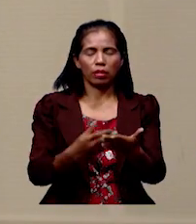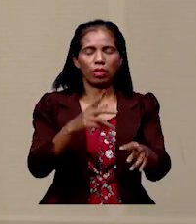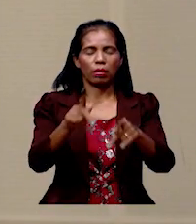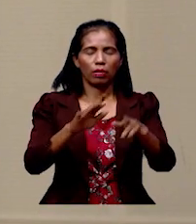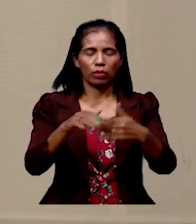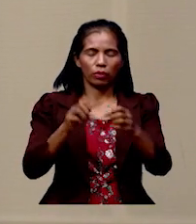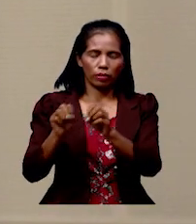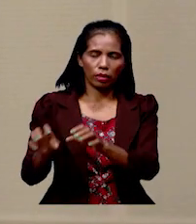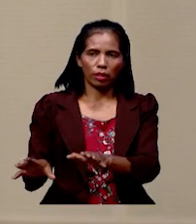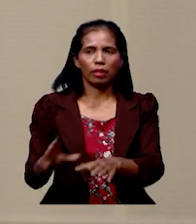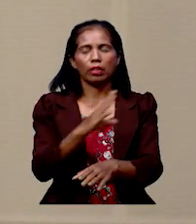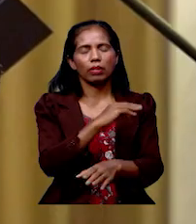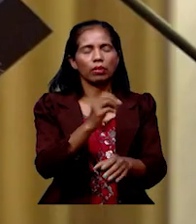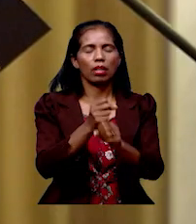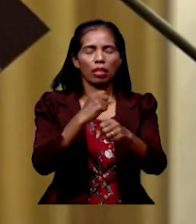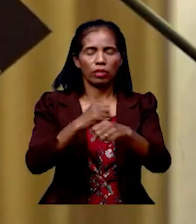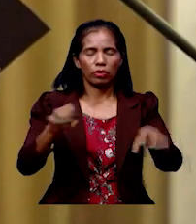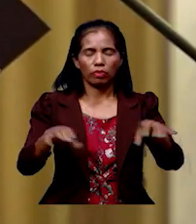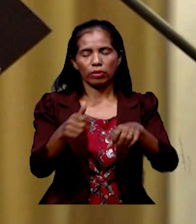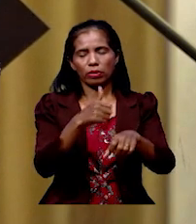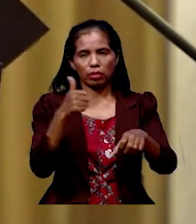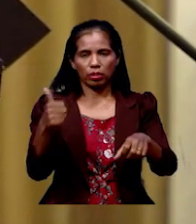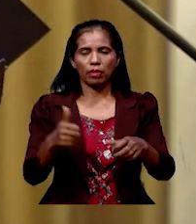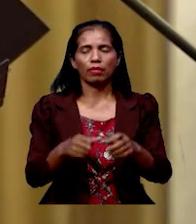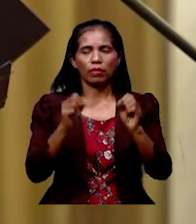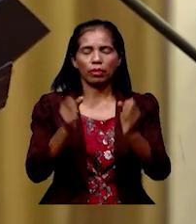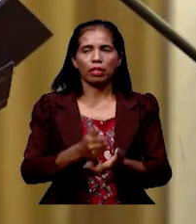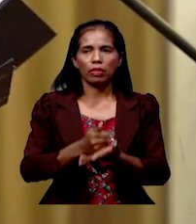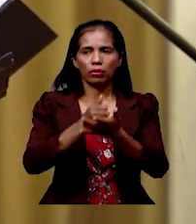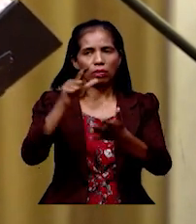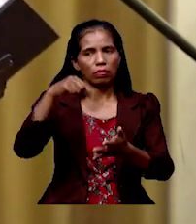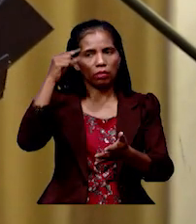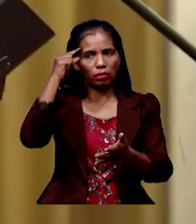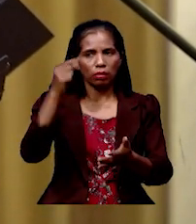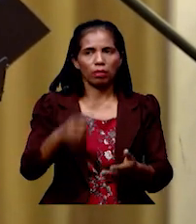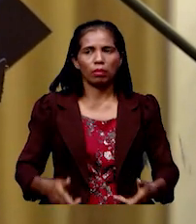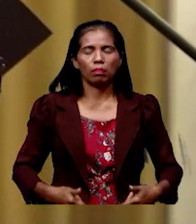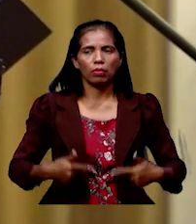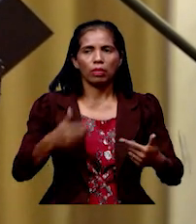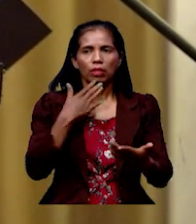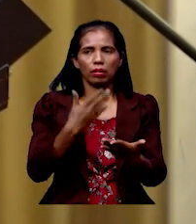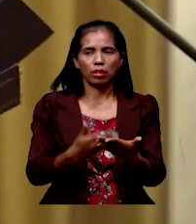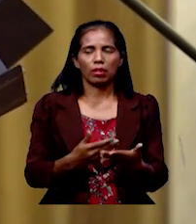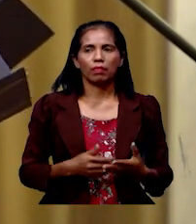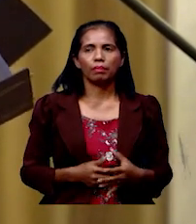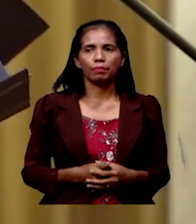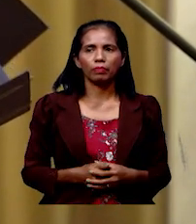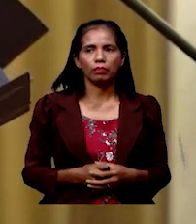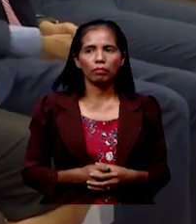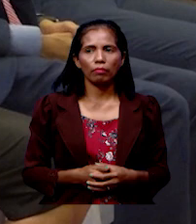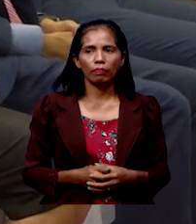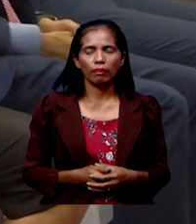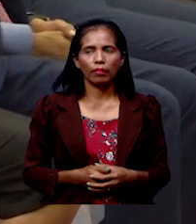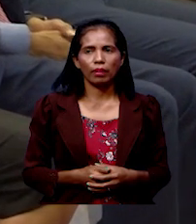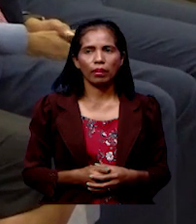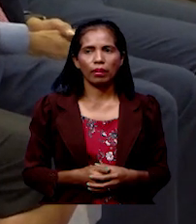sira husikela, nomos, halo serviço seluk, horigor, hodi ajuda governo luta para Mores diak sidadam tomaknian. Este governo está